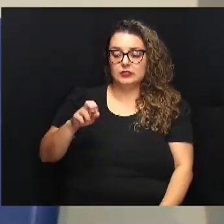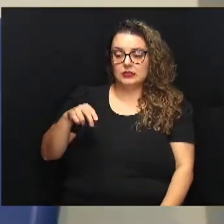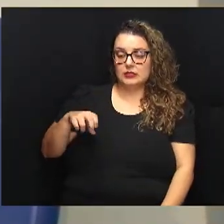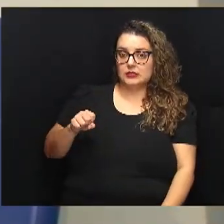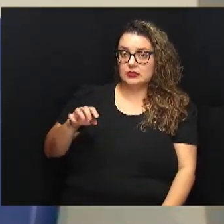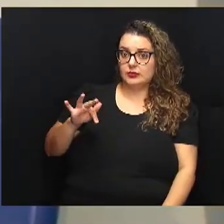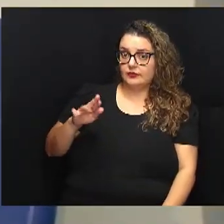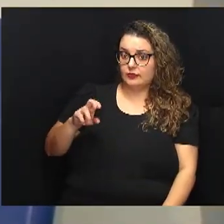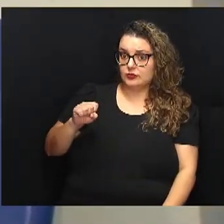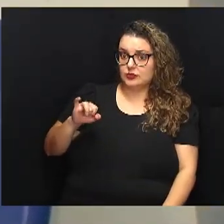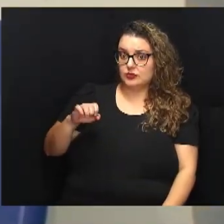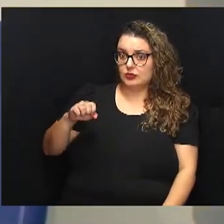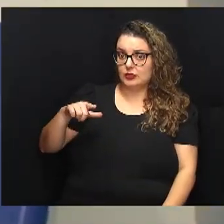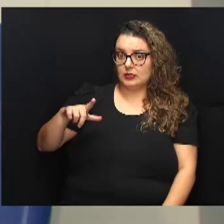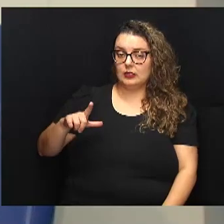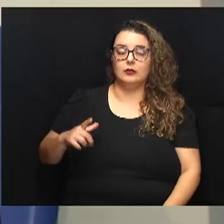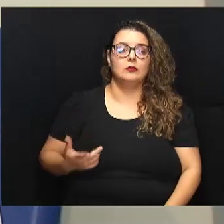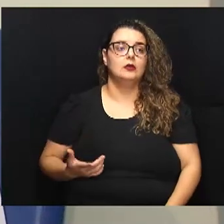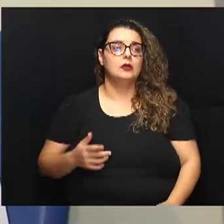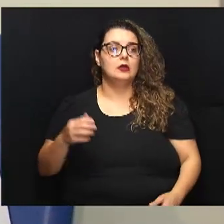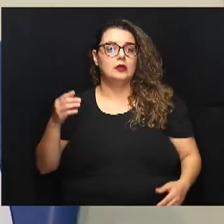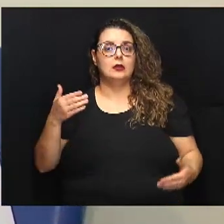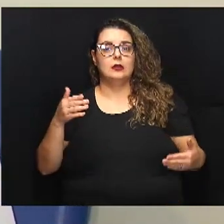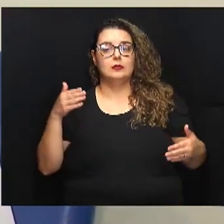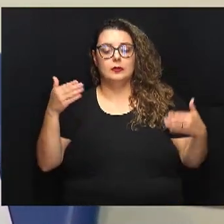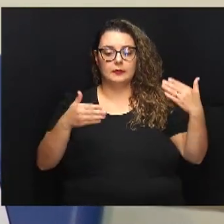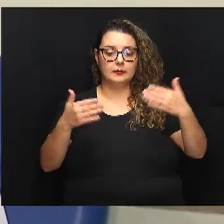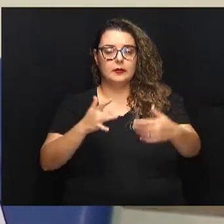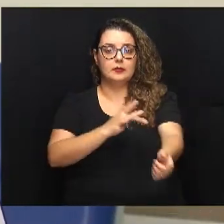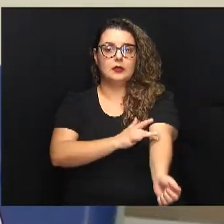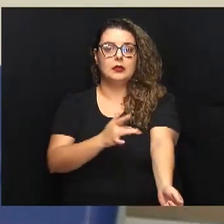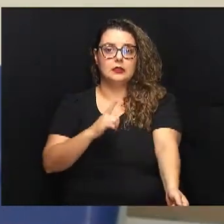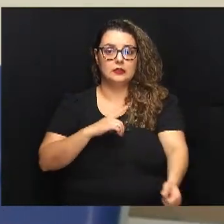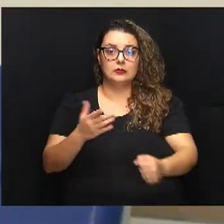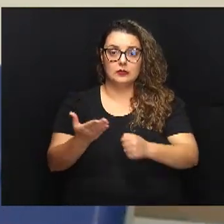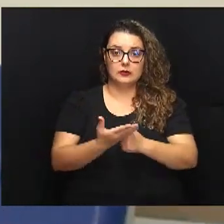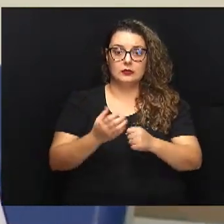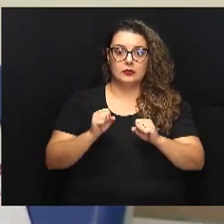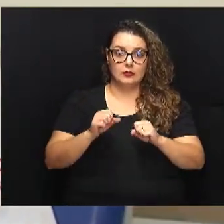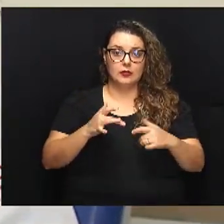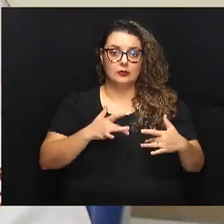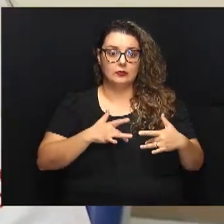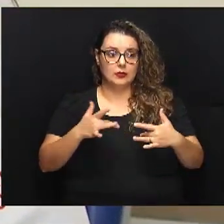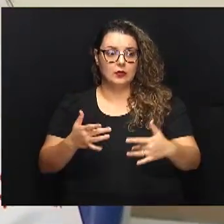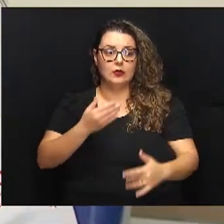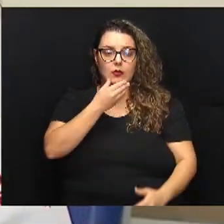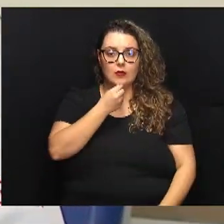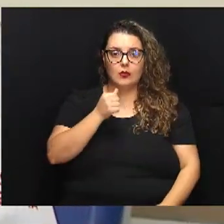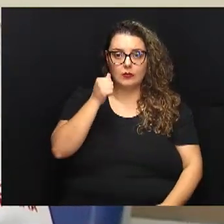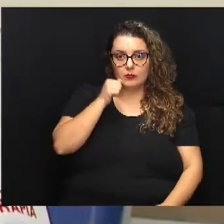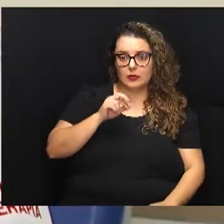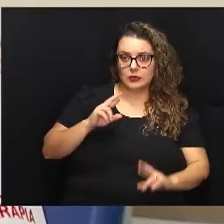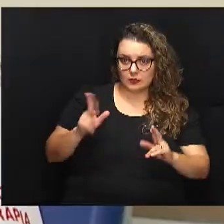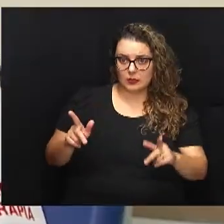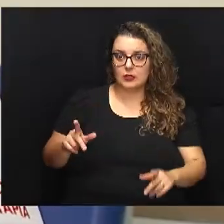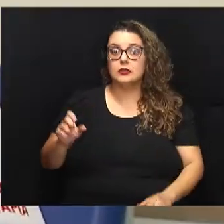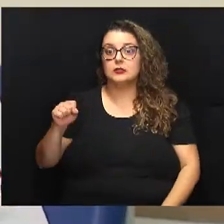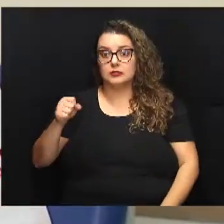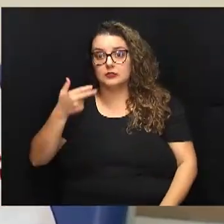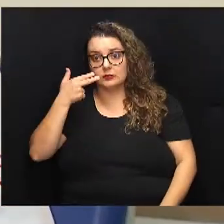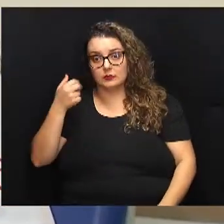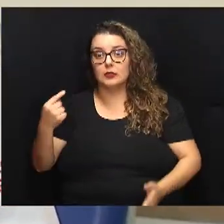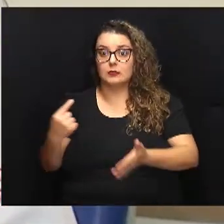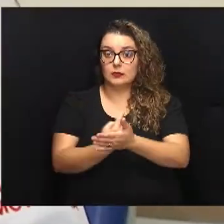Existe, para os doadores frequentes, né? Existe um intervalo que eles podem doar? Como que é? Homem e mulher tem uma diferença, né? Isso, Rafael, essa é uma pergunta